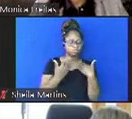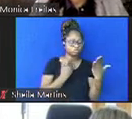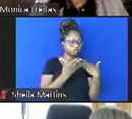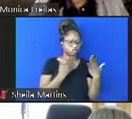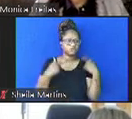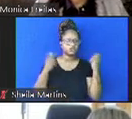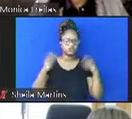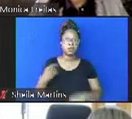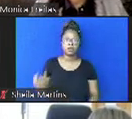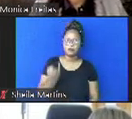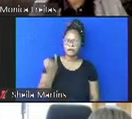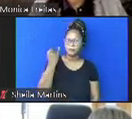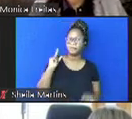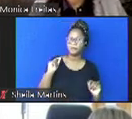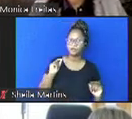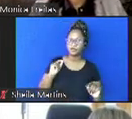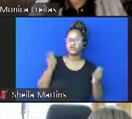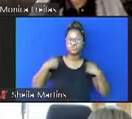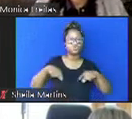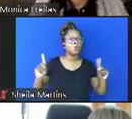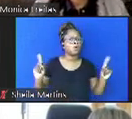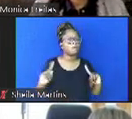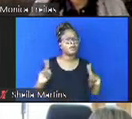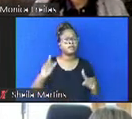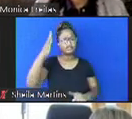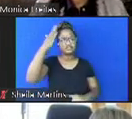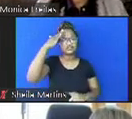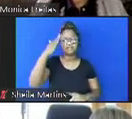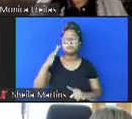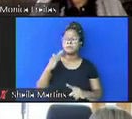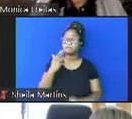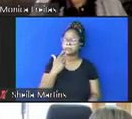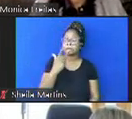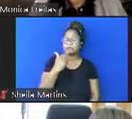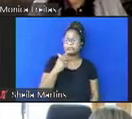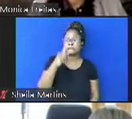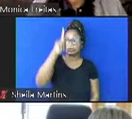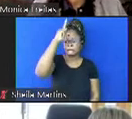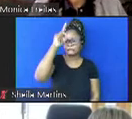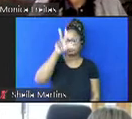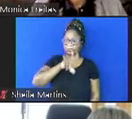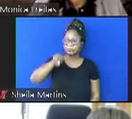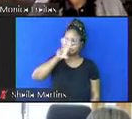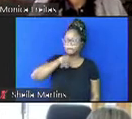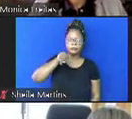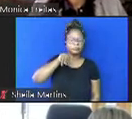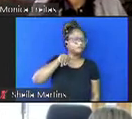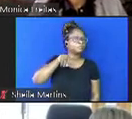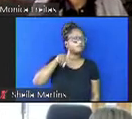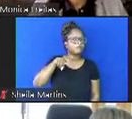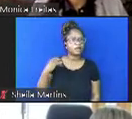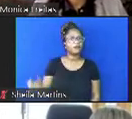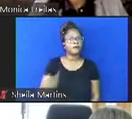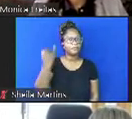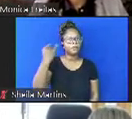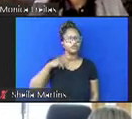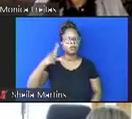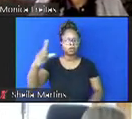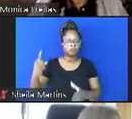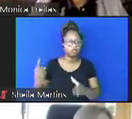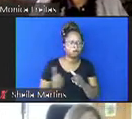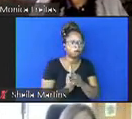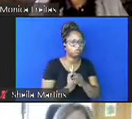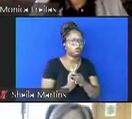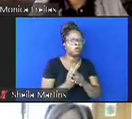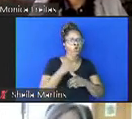falar, né, que não necessariamente você vai precisar falar alemão, né, mas eu considero importante você ter uma imersão cultural, né,